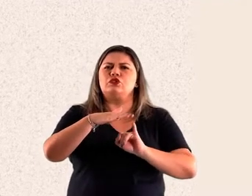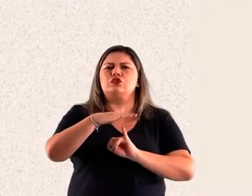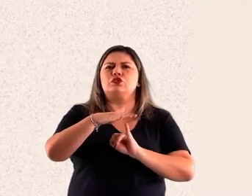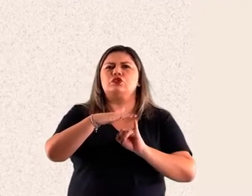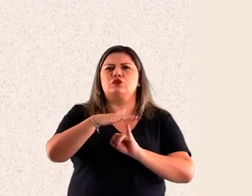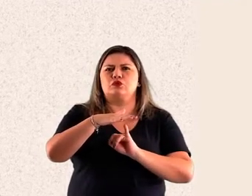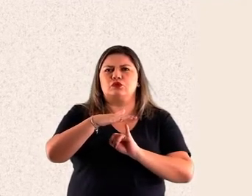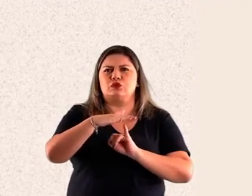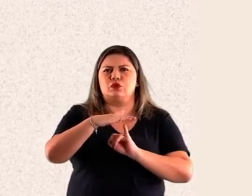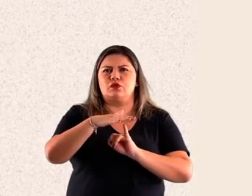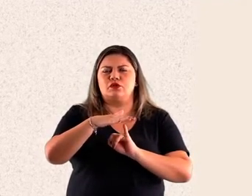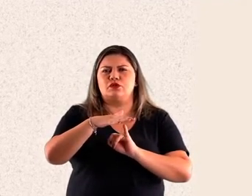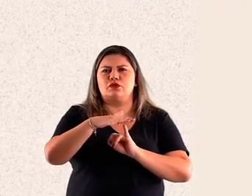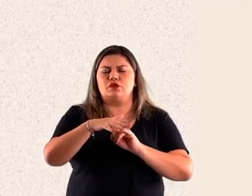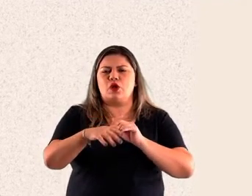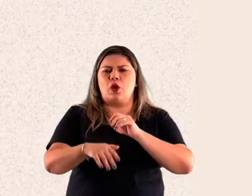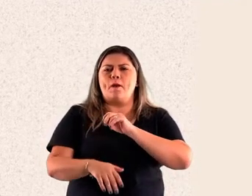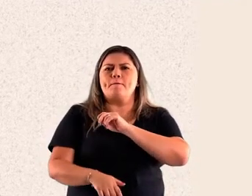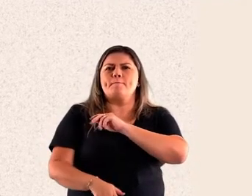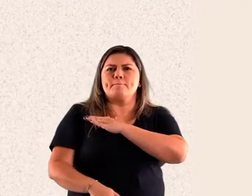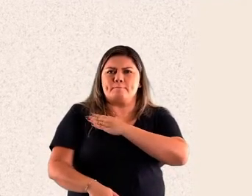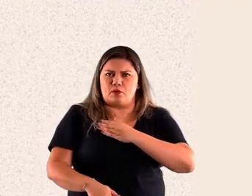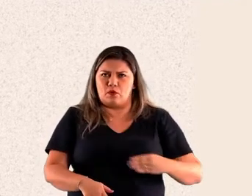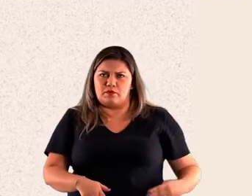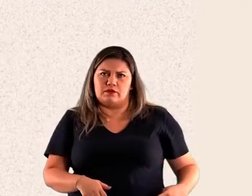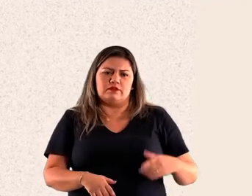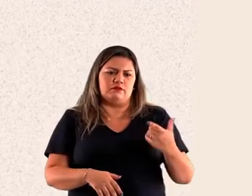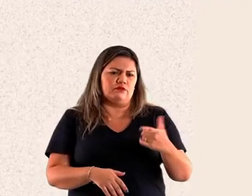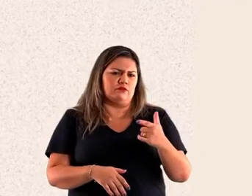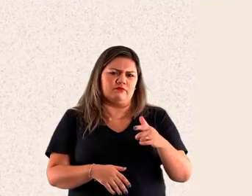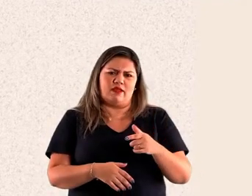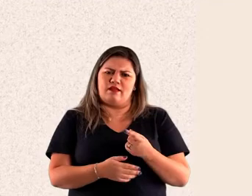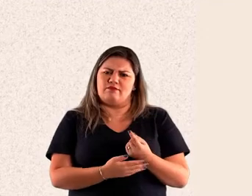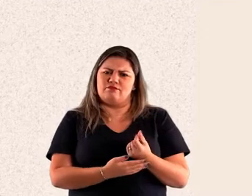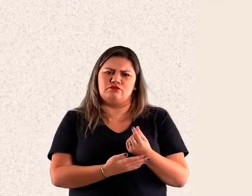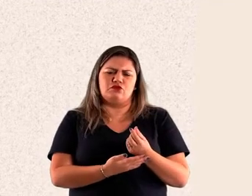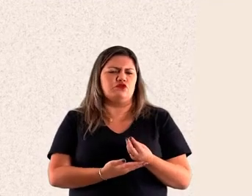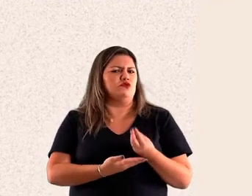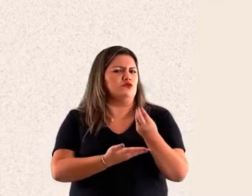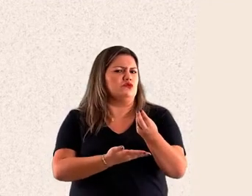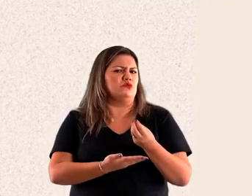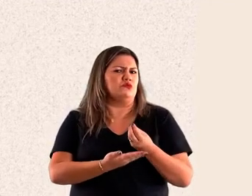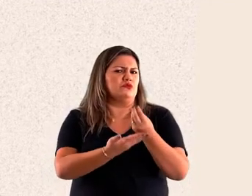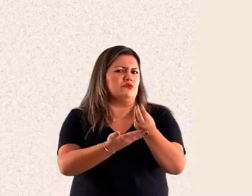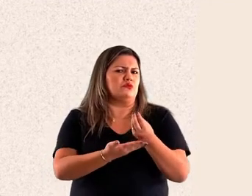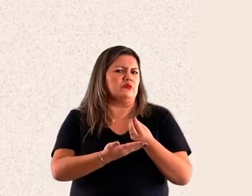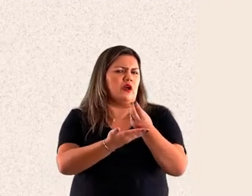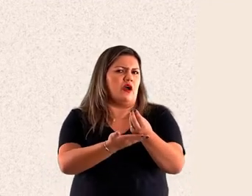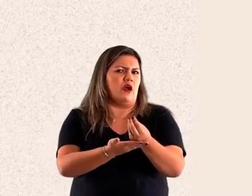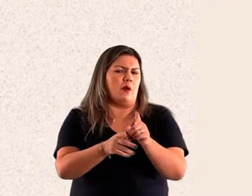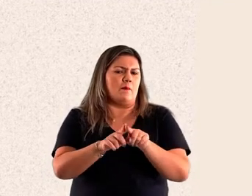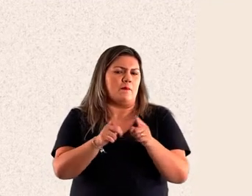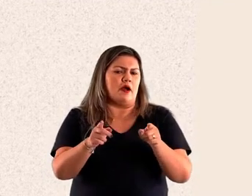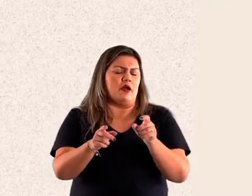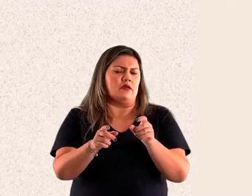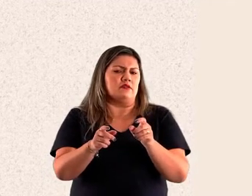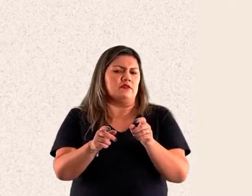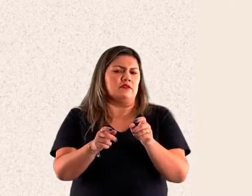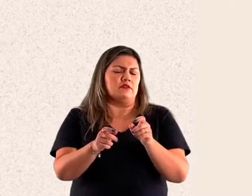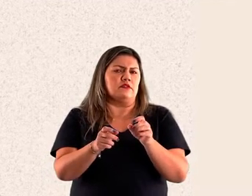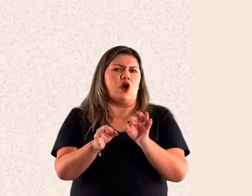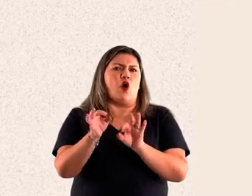tem tanta capacidade de dar Recompensas financeiras assim livremente mas o que as organizações